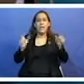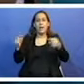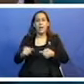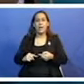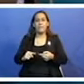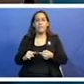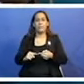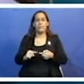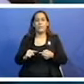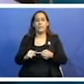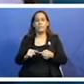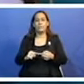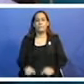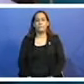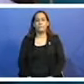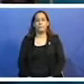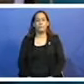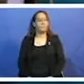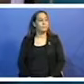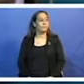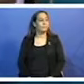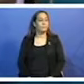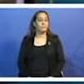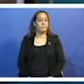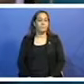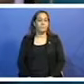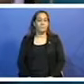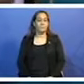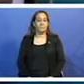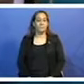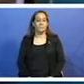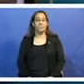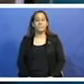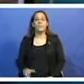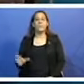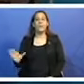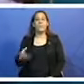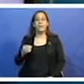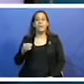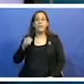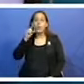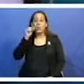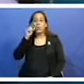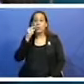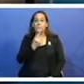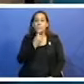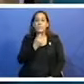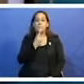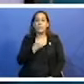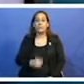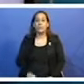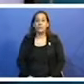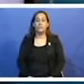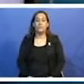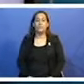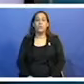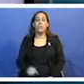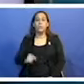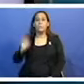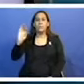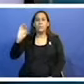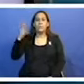vamos aprender nesse módulo muitas rimas. Vamos começar agora? Pega um lápis vermelho, um lápis laranja aí, para a gente